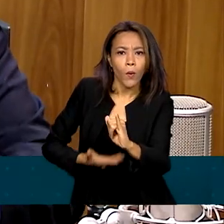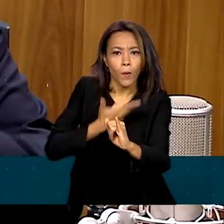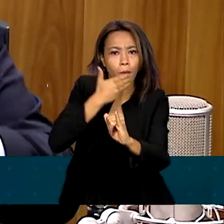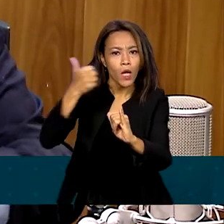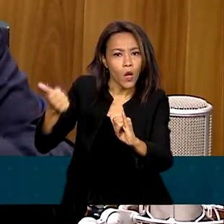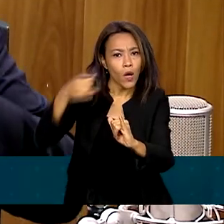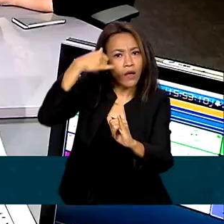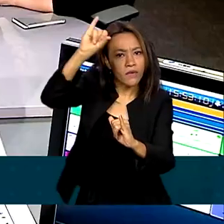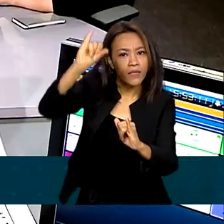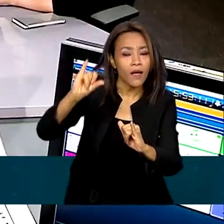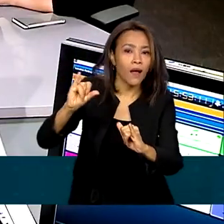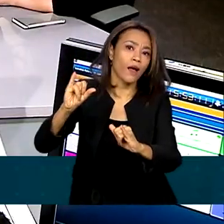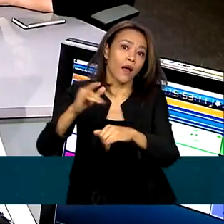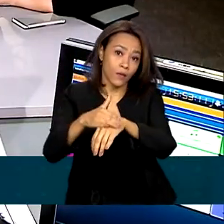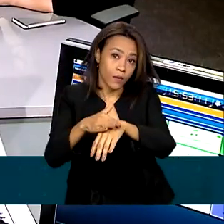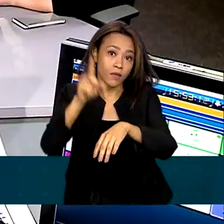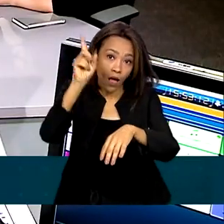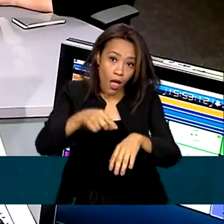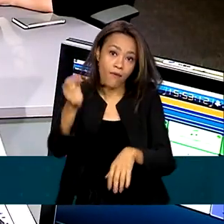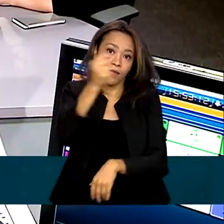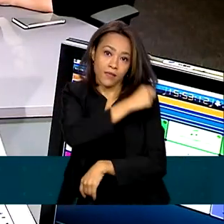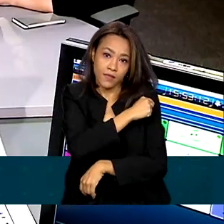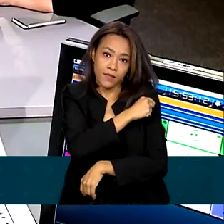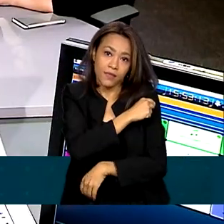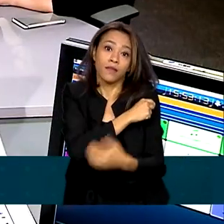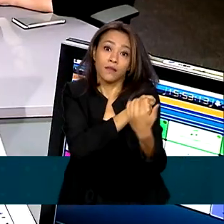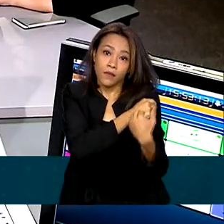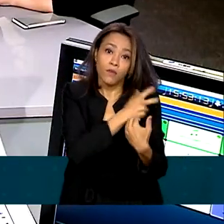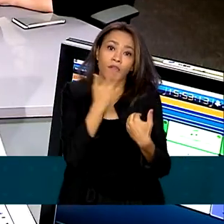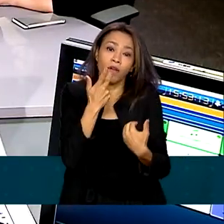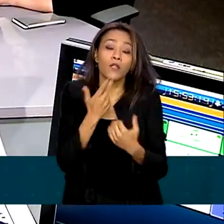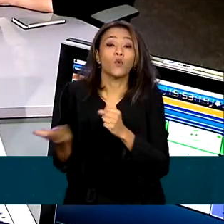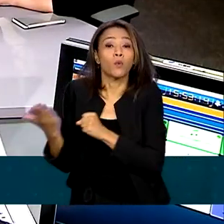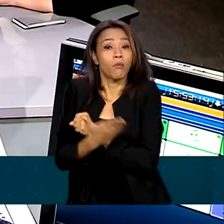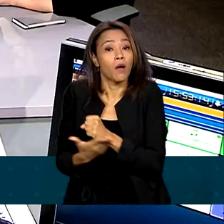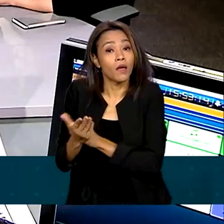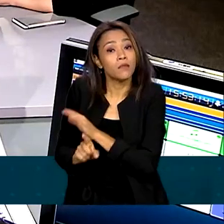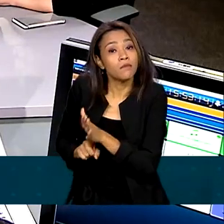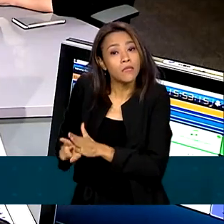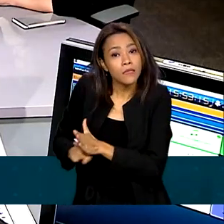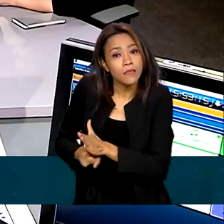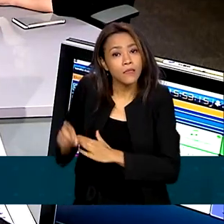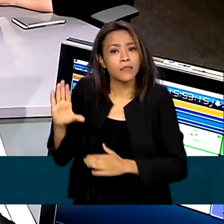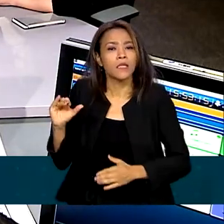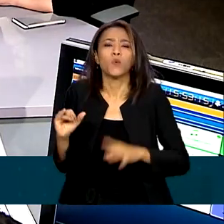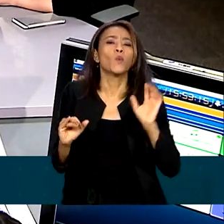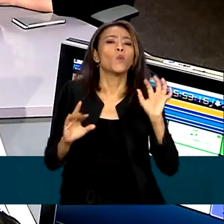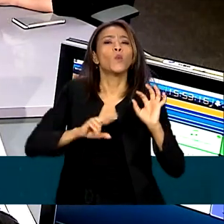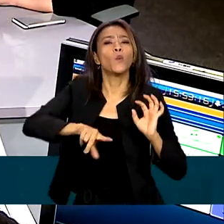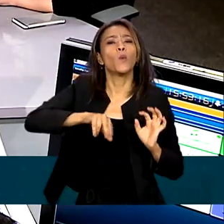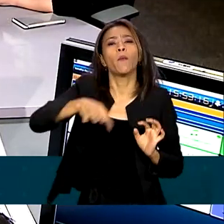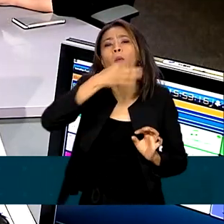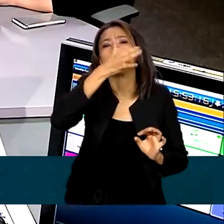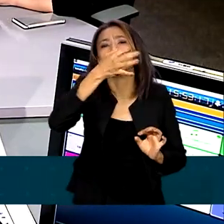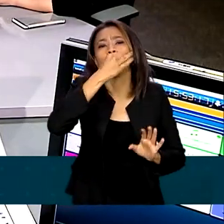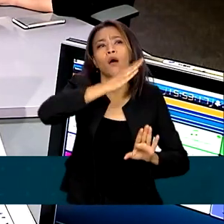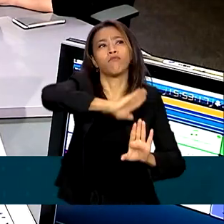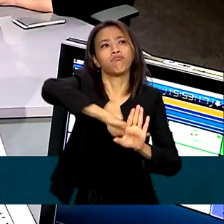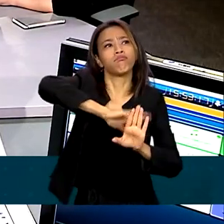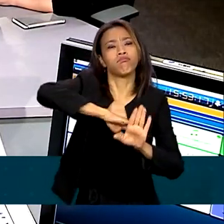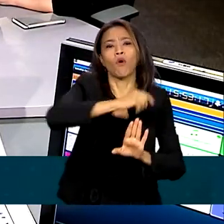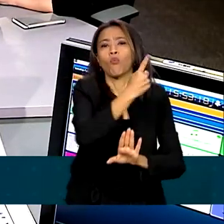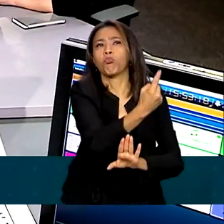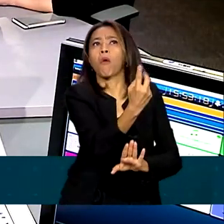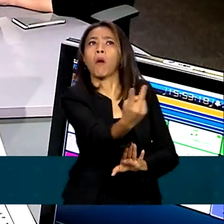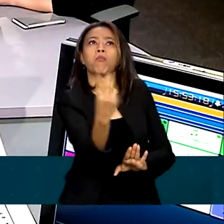de prevenir a doença e a vacina que o Governo está falando aquilo com base científica não por uma opinião ideológica de